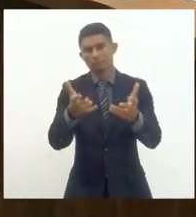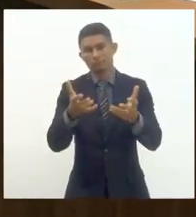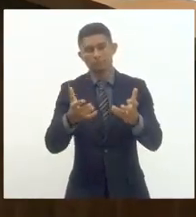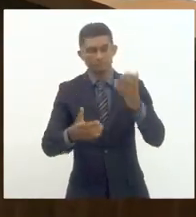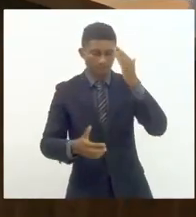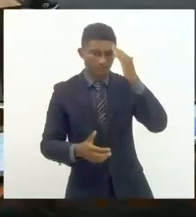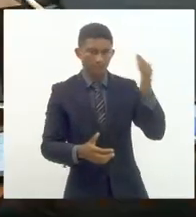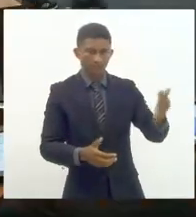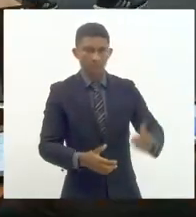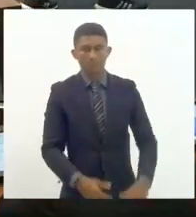Obrigada.